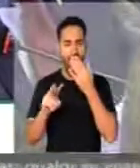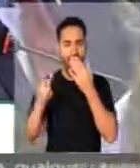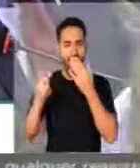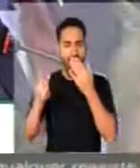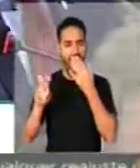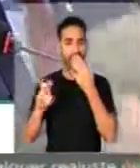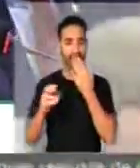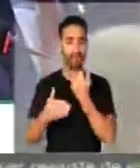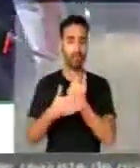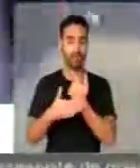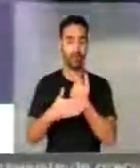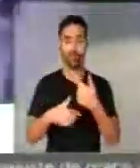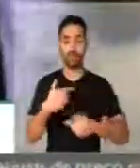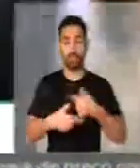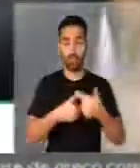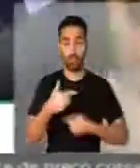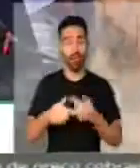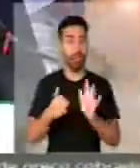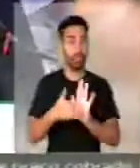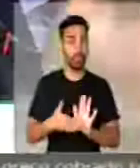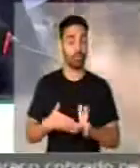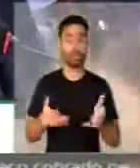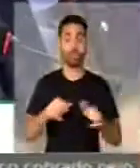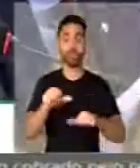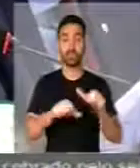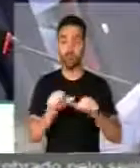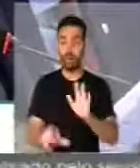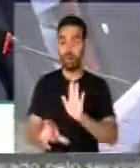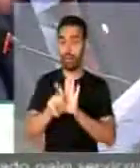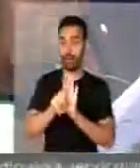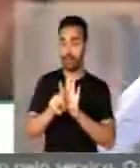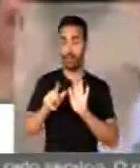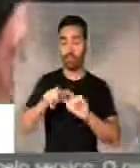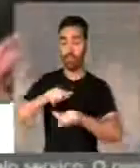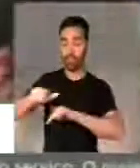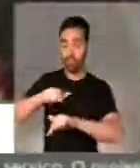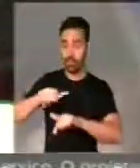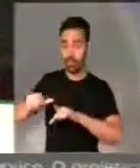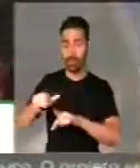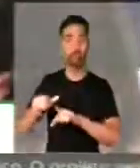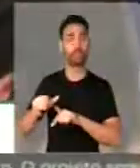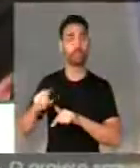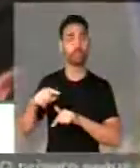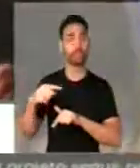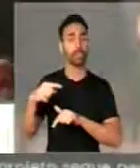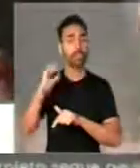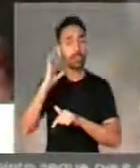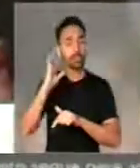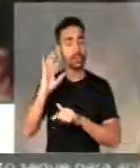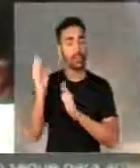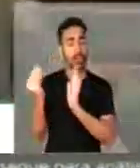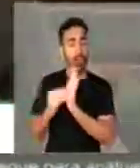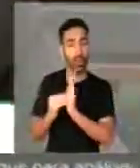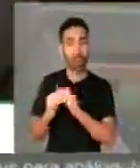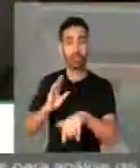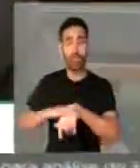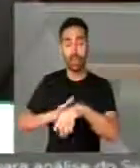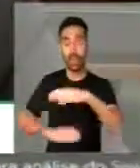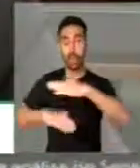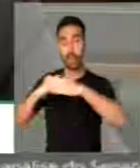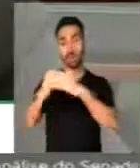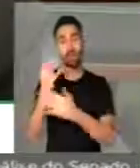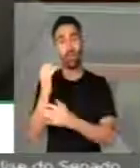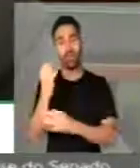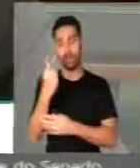de trabalho, a proposta quer alterar a legislação do trabalho para a definição da jornada máxima de